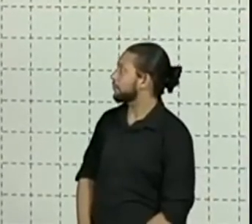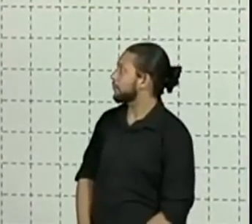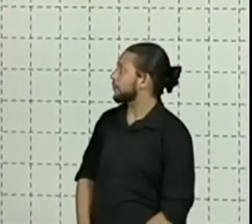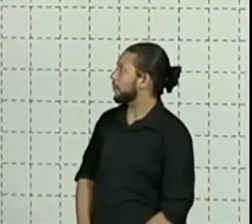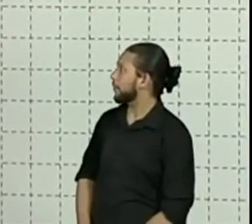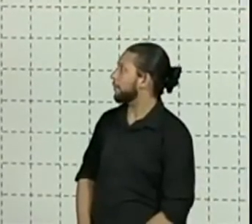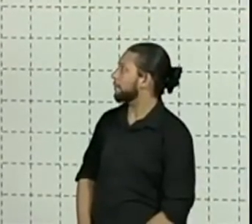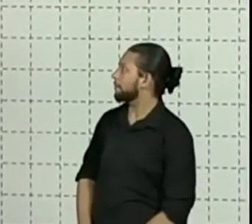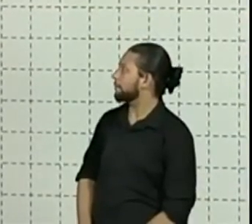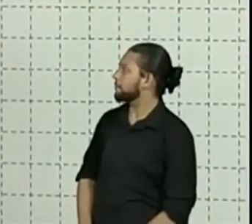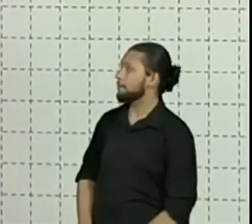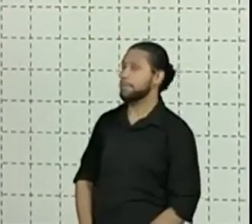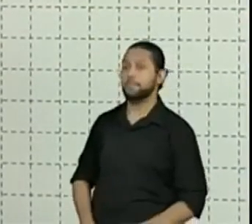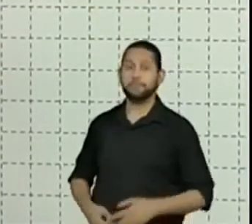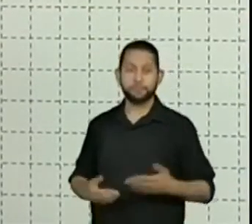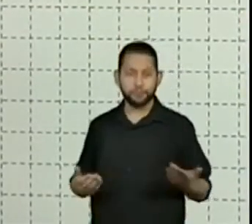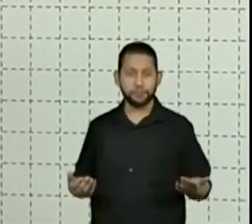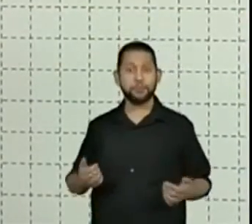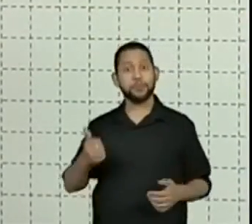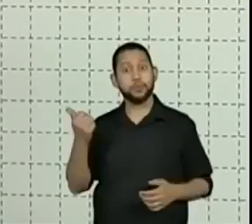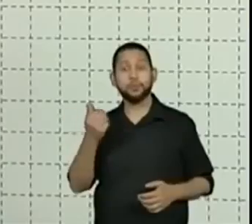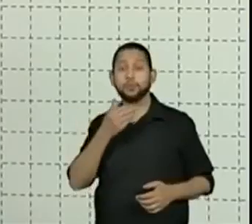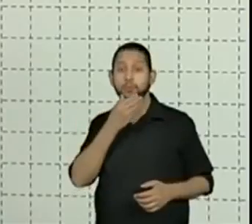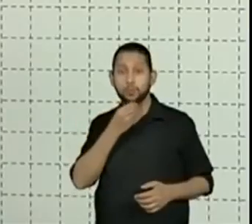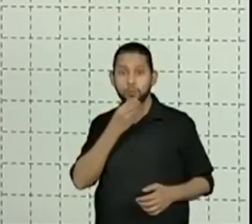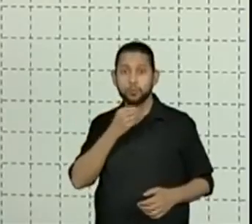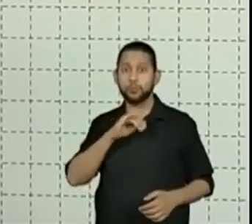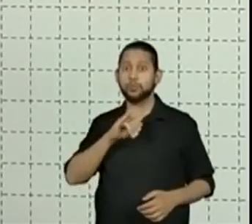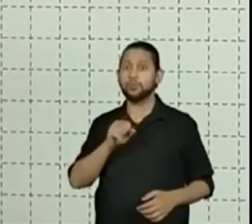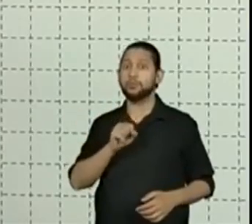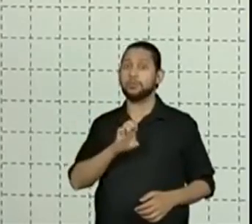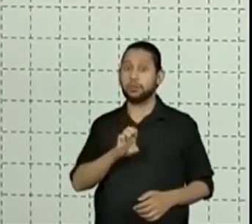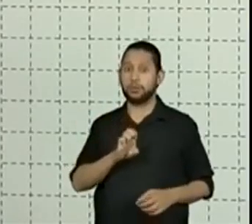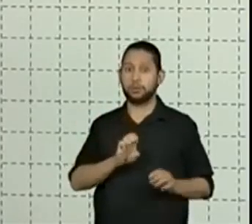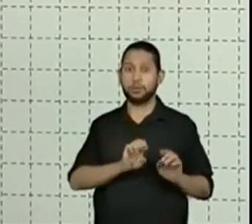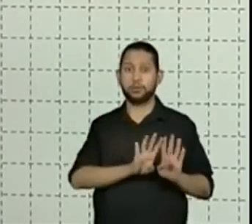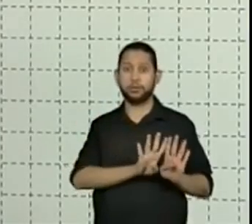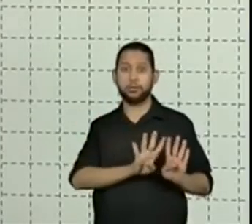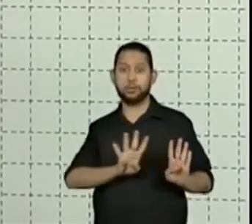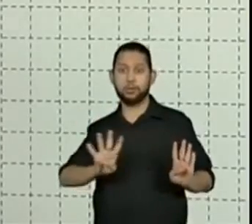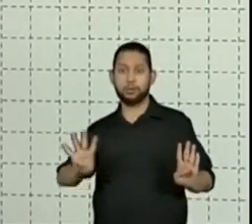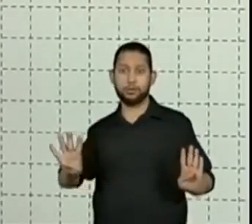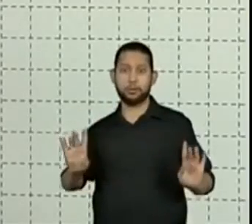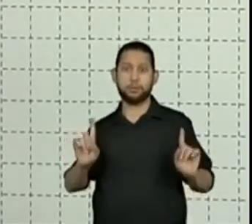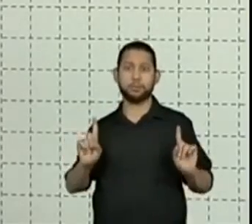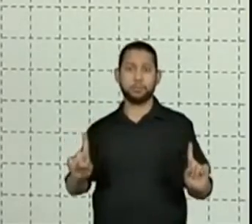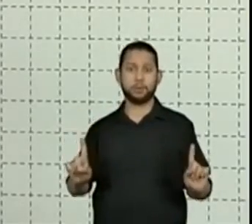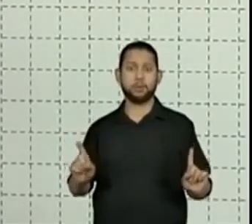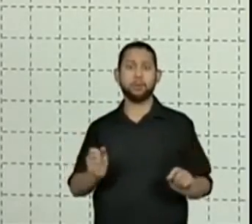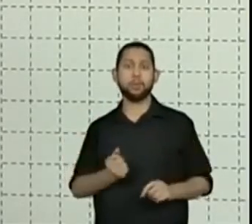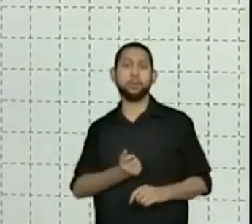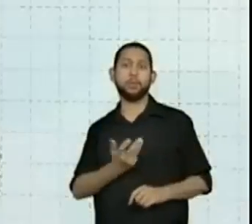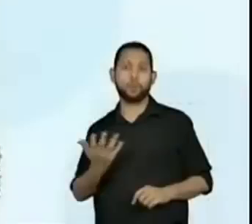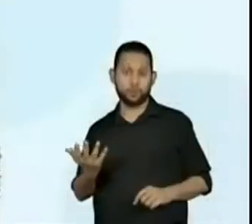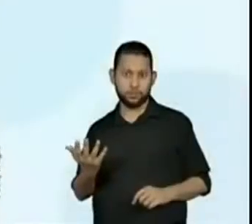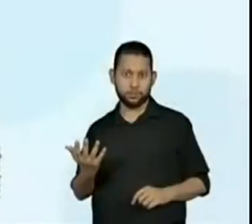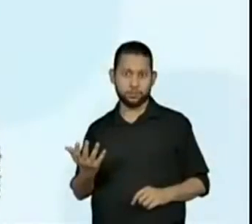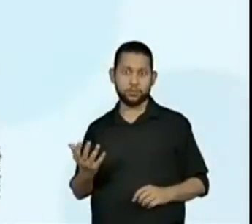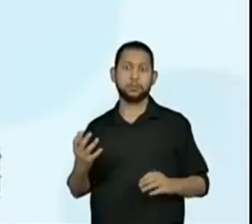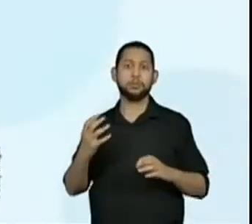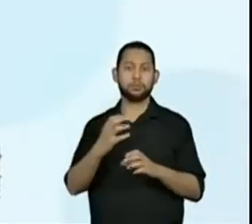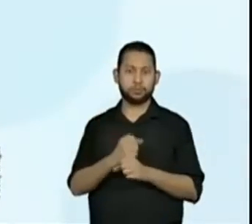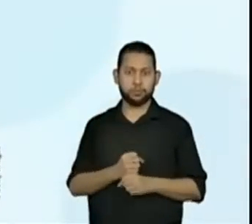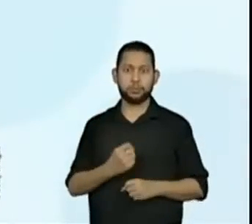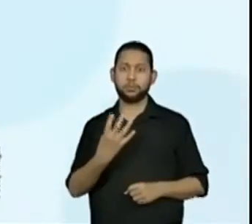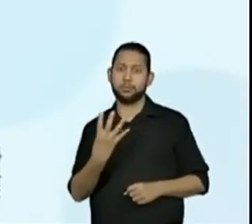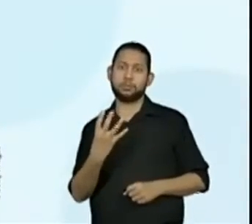lado o seu José tinha quantos metros de cerca para utilizar em sua horta 40